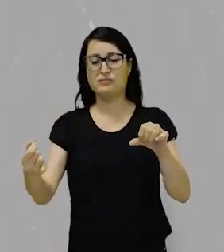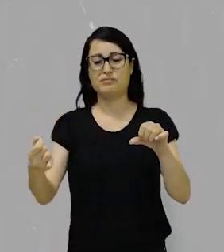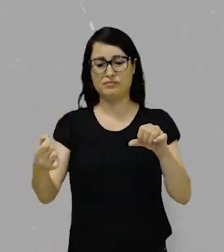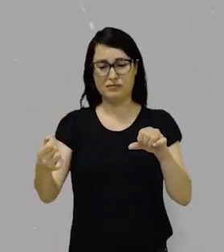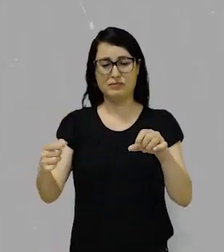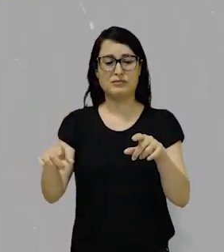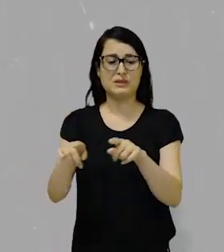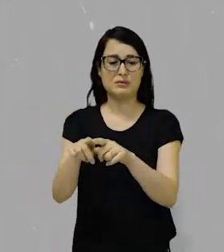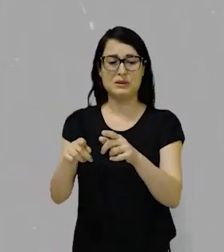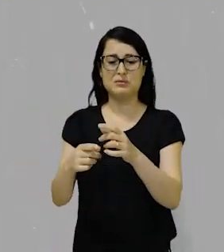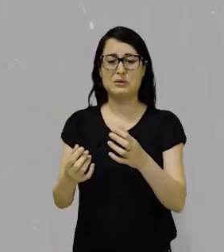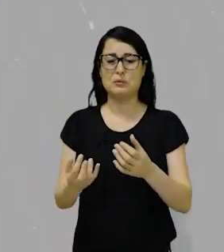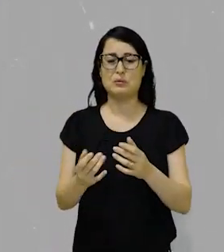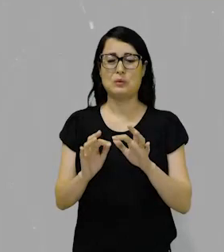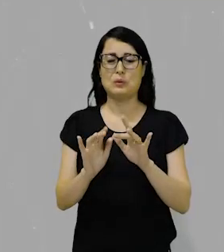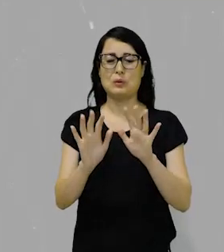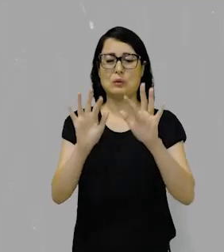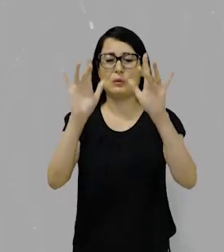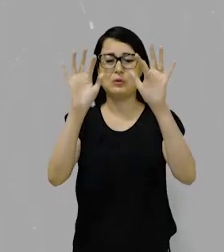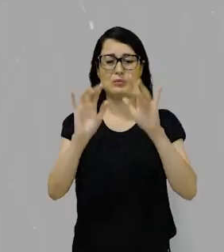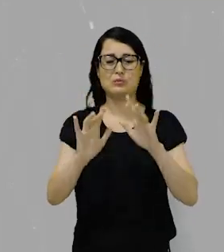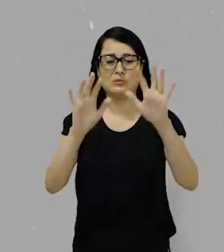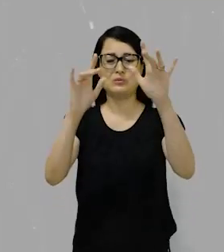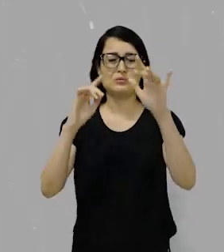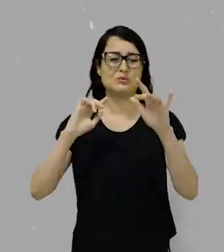poluição atmosférica, contaminação de rios,